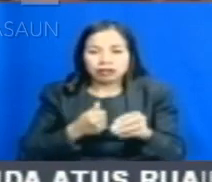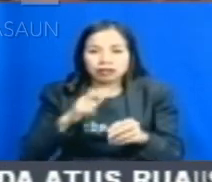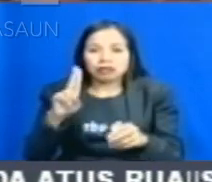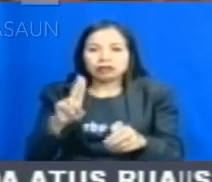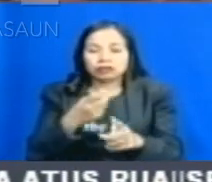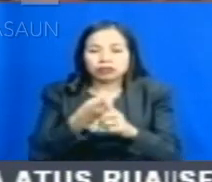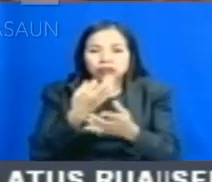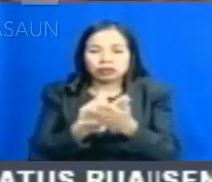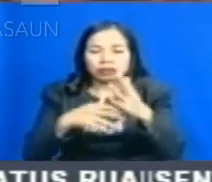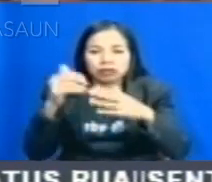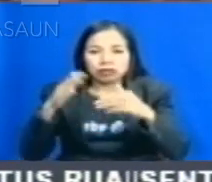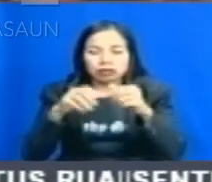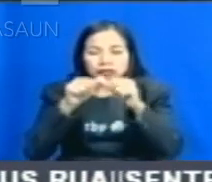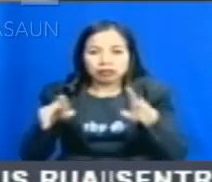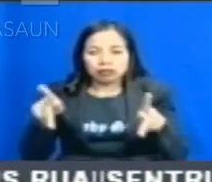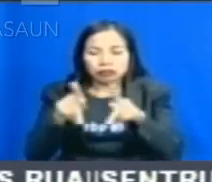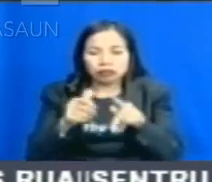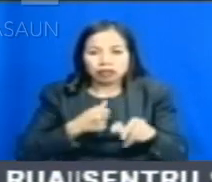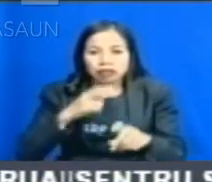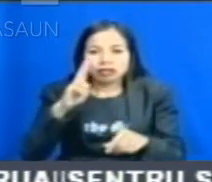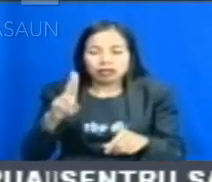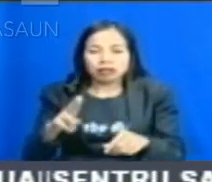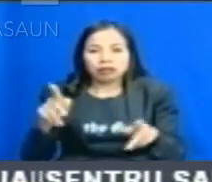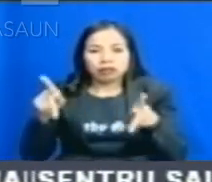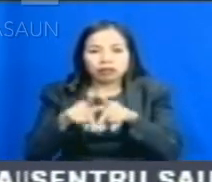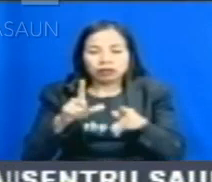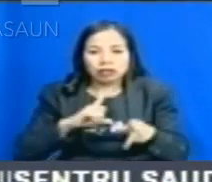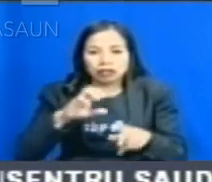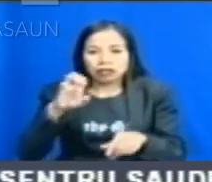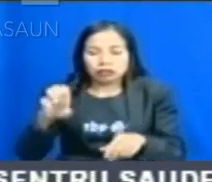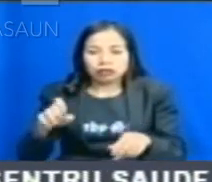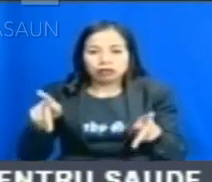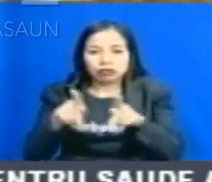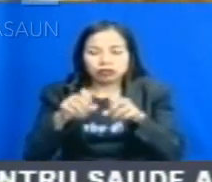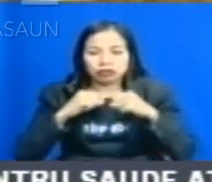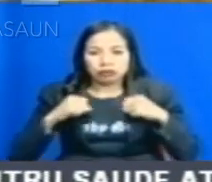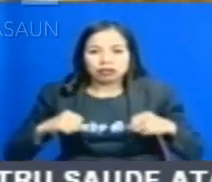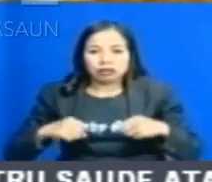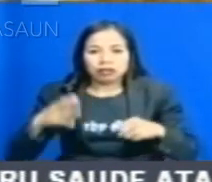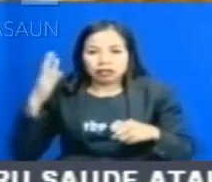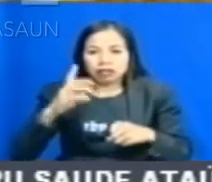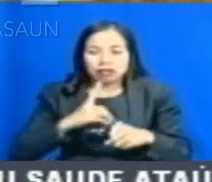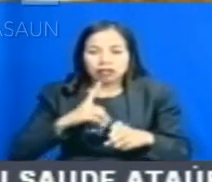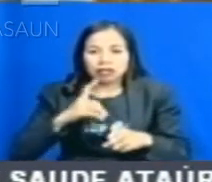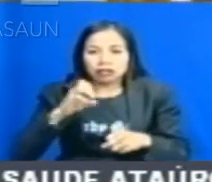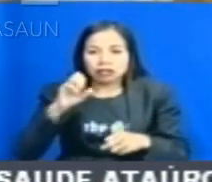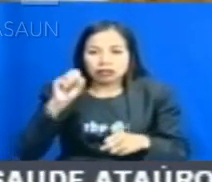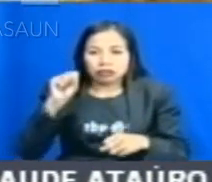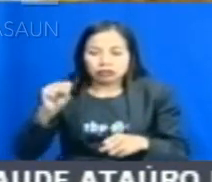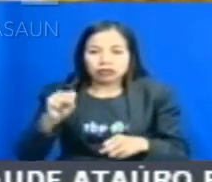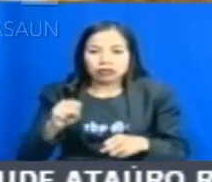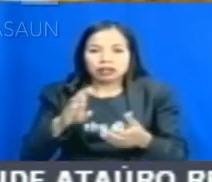executa ba construção administração posto aileu vilha no posto liquidoe, posto saúde IDI de soli, no escola EBF San